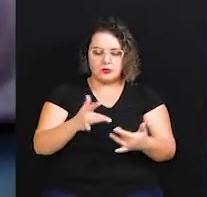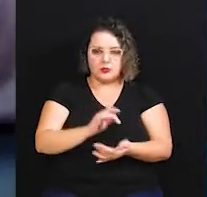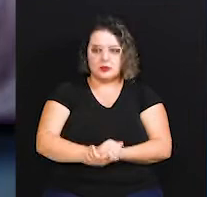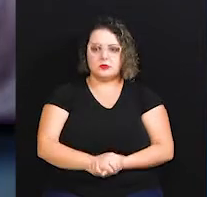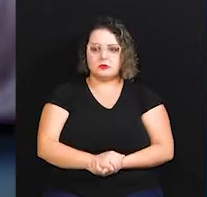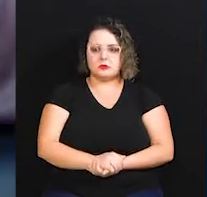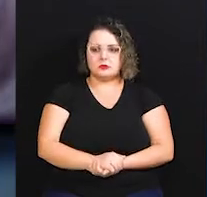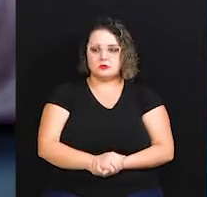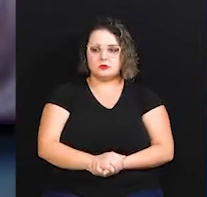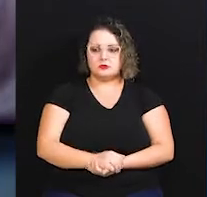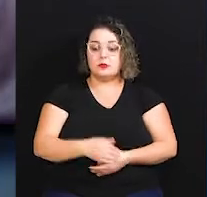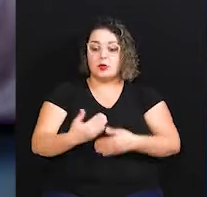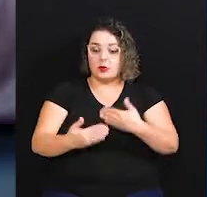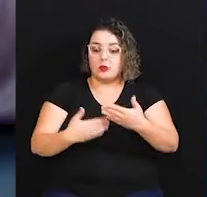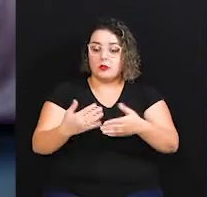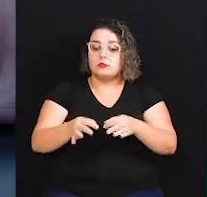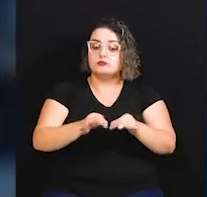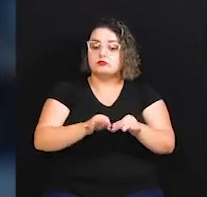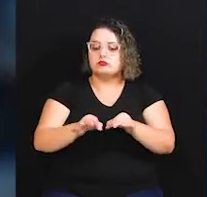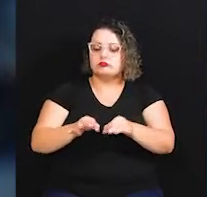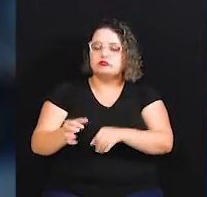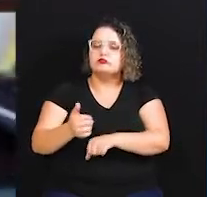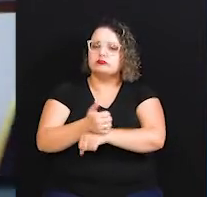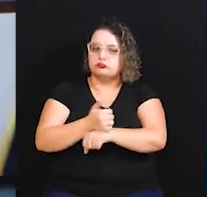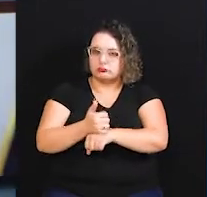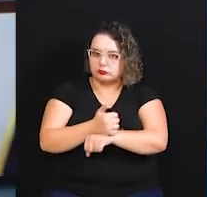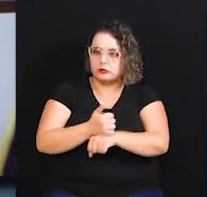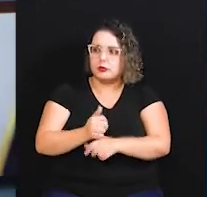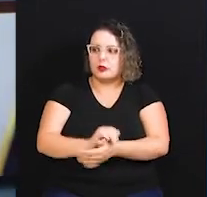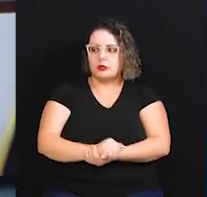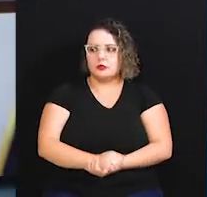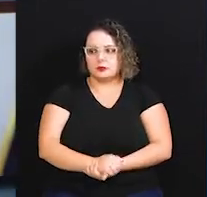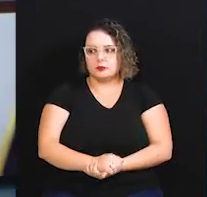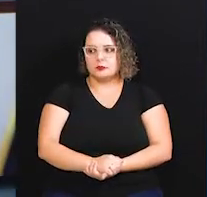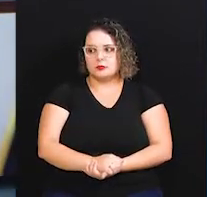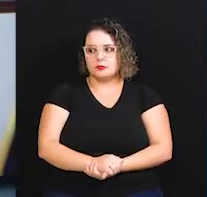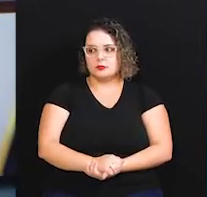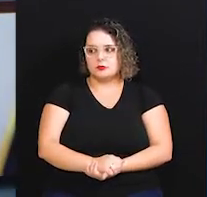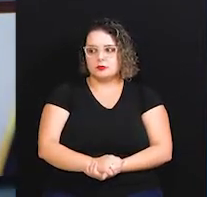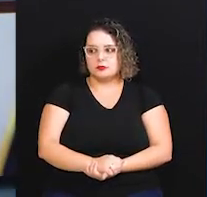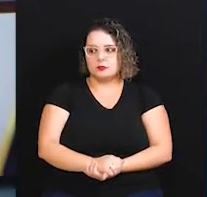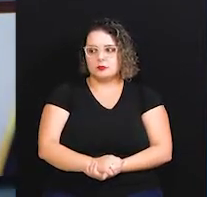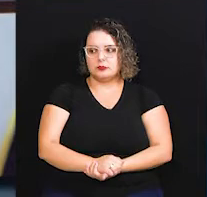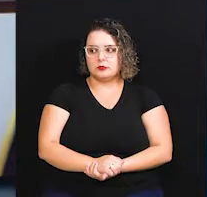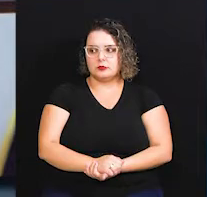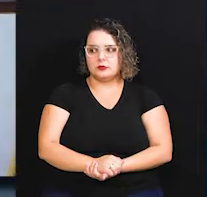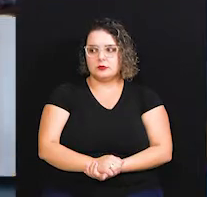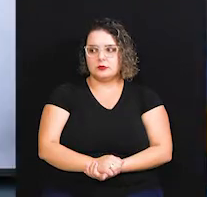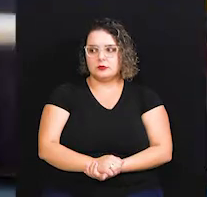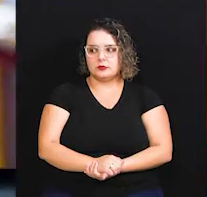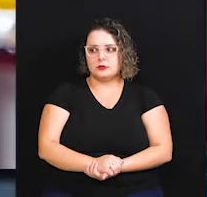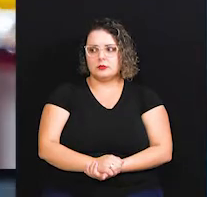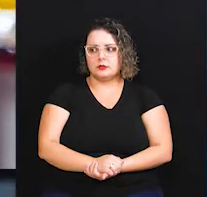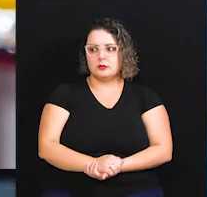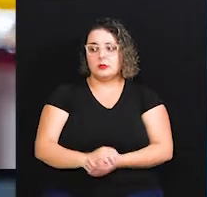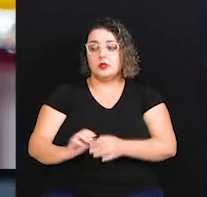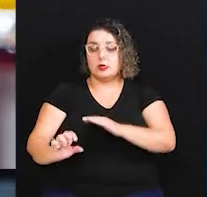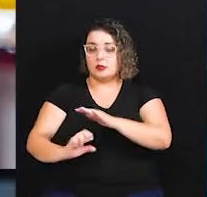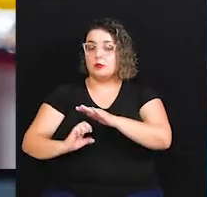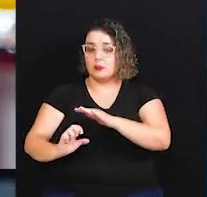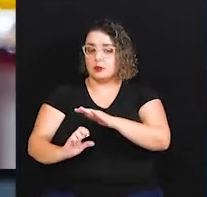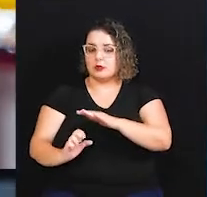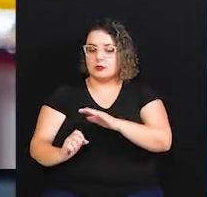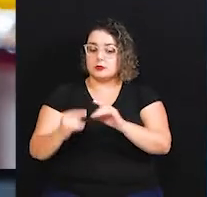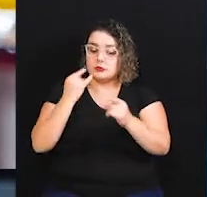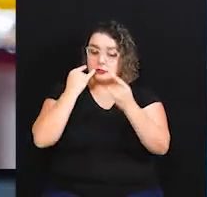voluntários, né? Conforme o projeto vem se profissionalizando, né? E a partir do momento também que algumas empresas